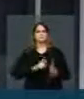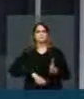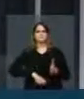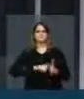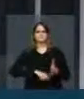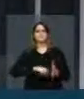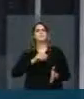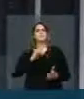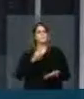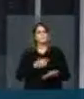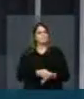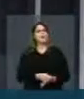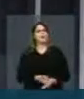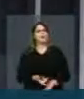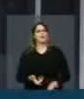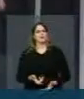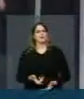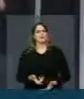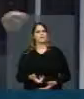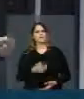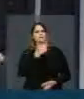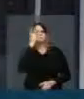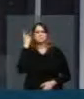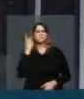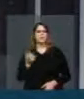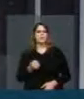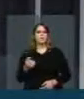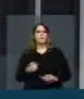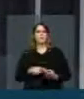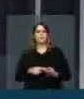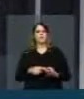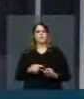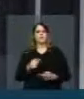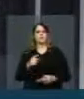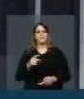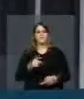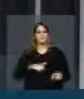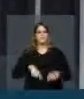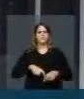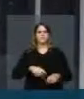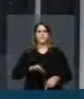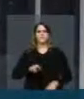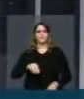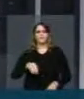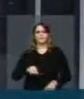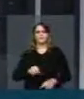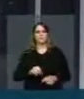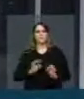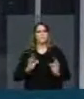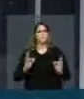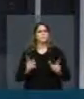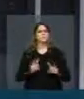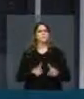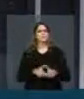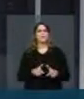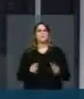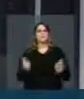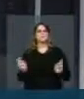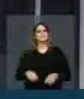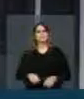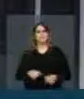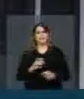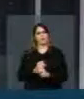no final do mês, o produtor de leite, o produtor de fumo, o pequeno agricultor possa realmente, através desse